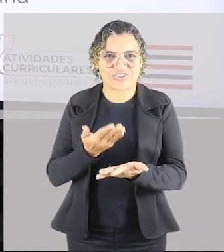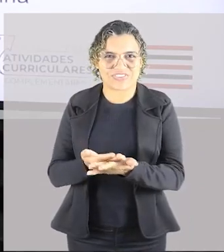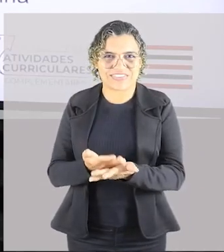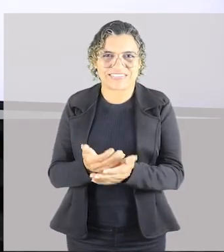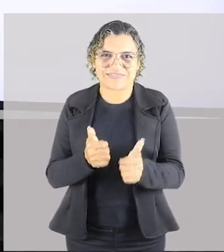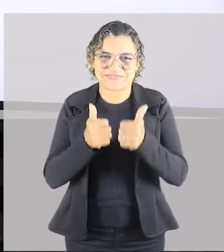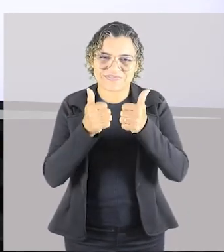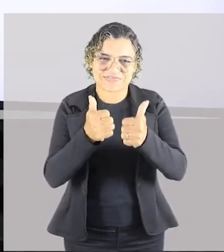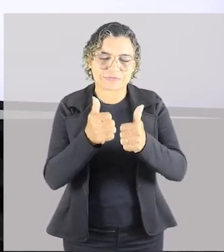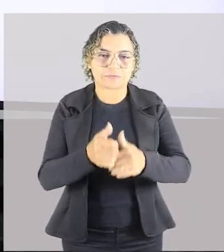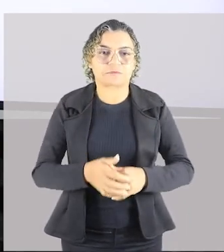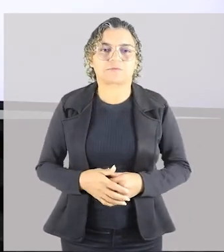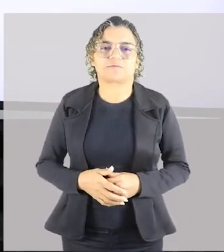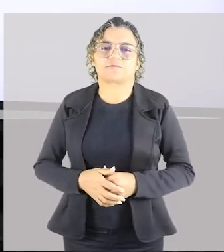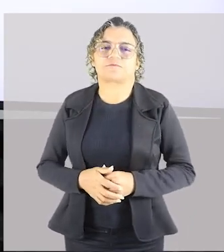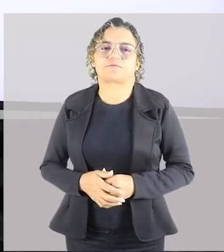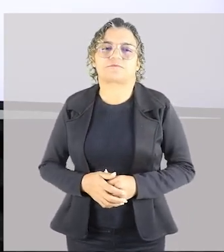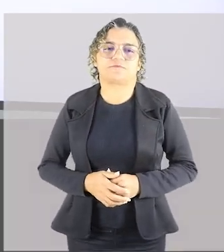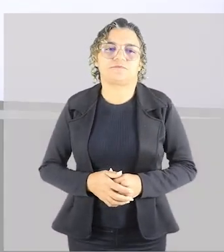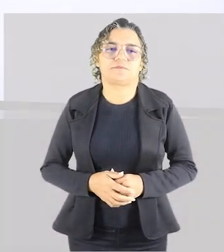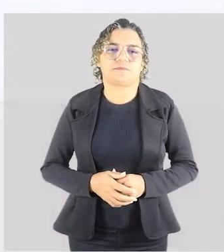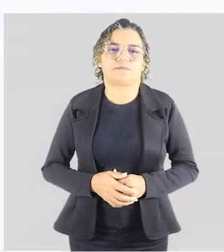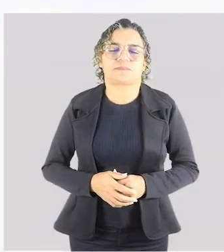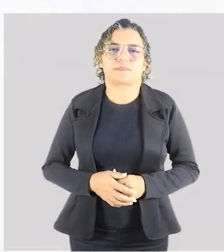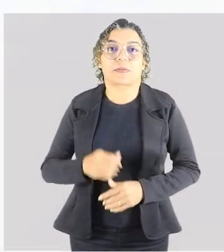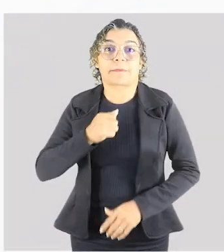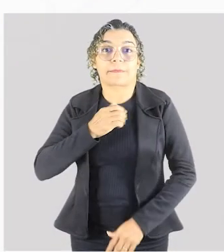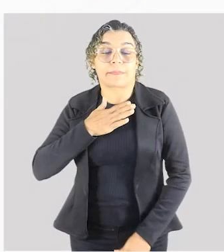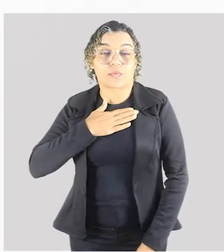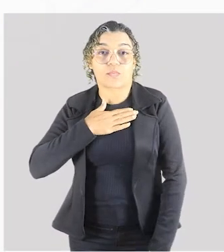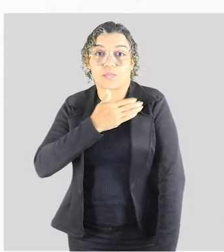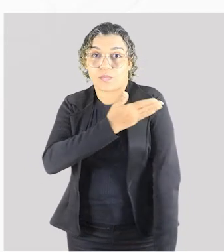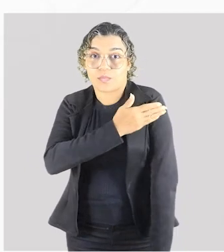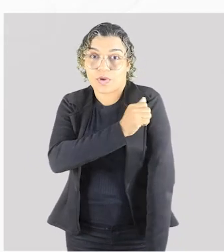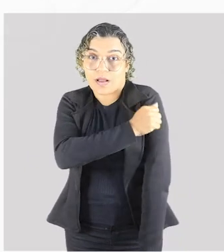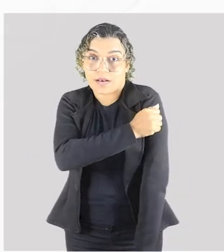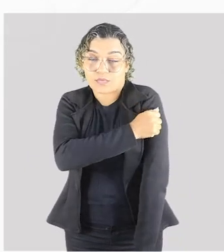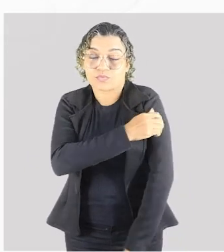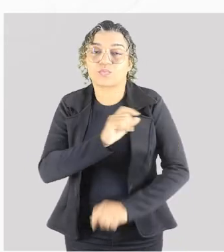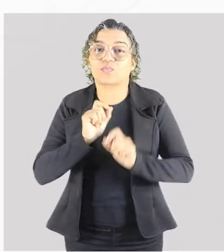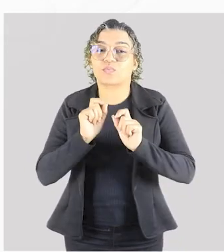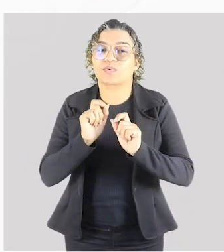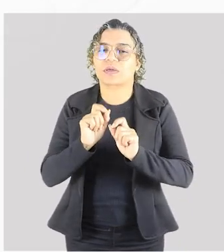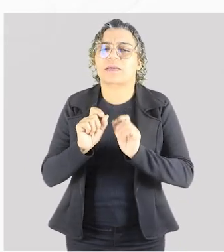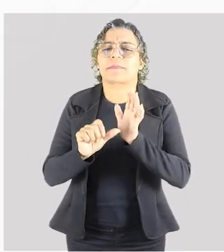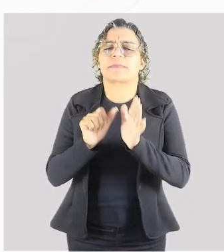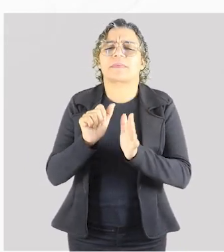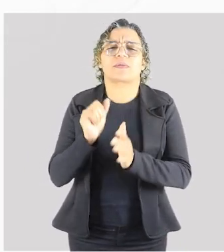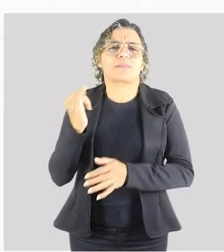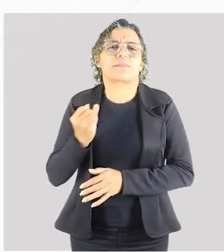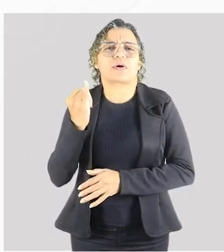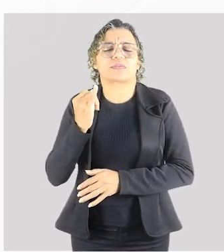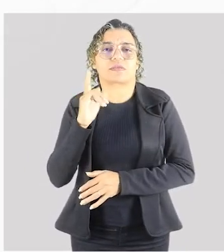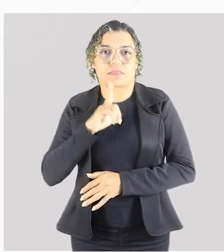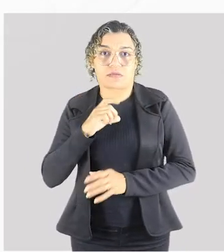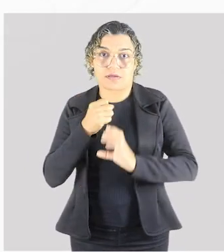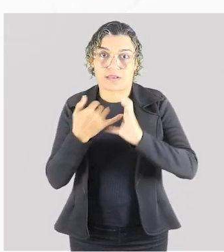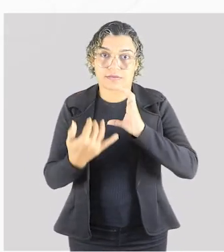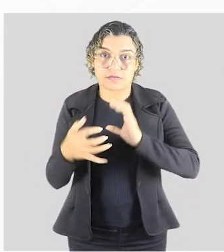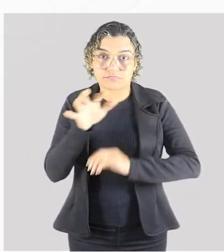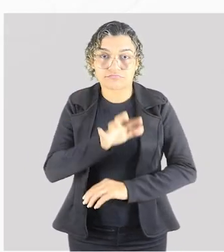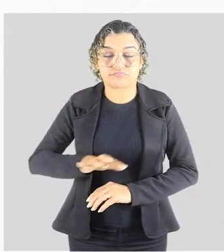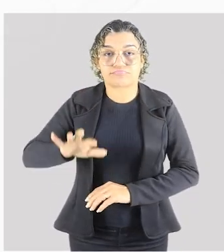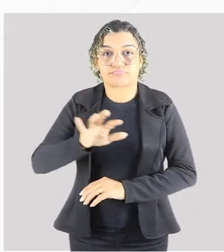sucesso. Meu garoto, meu estudante, primeira coisa importante, tá? Vamos falar um pouco sobre as características gerais